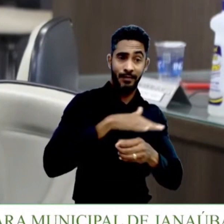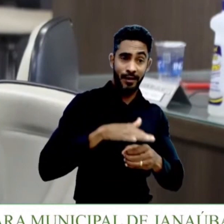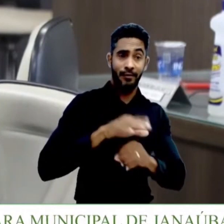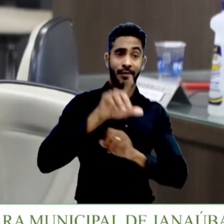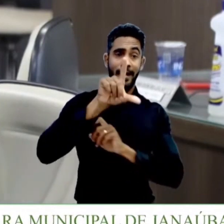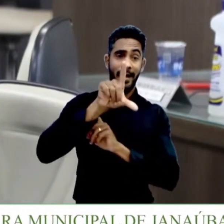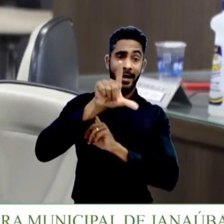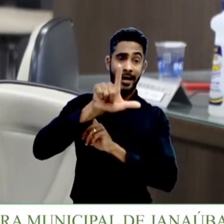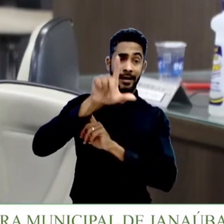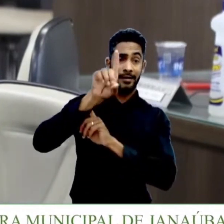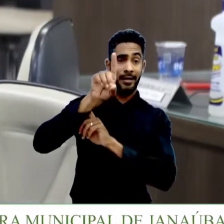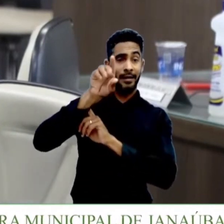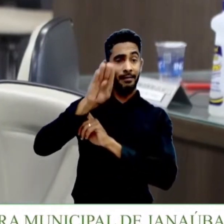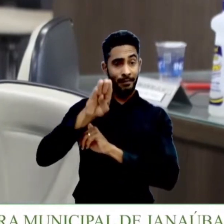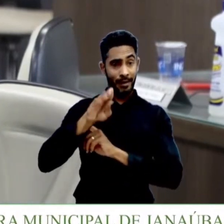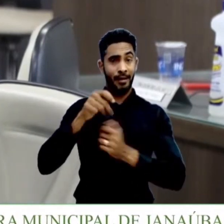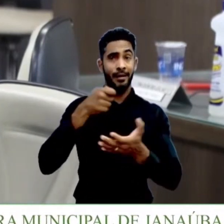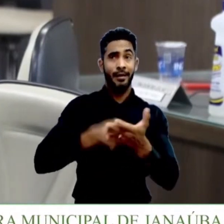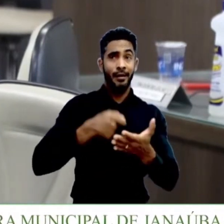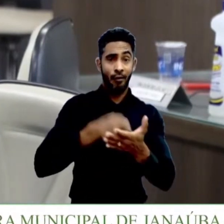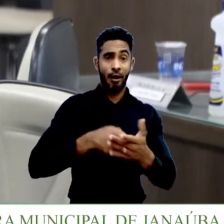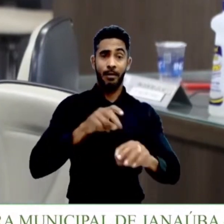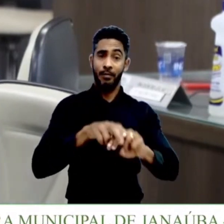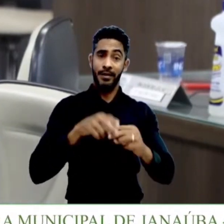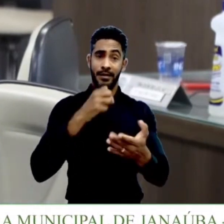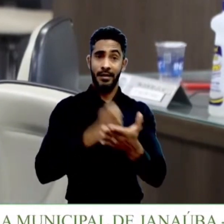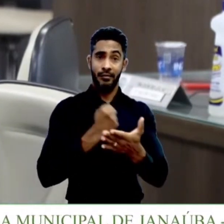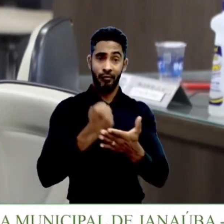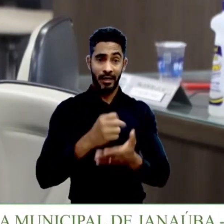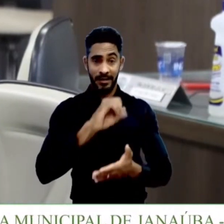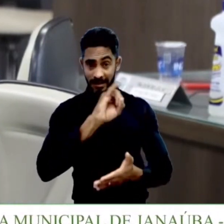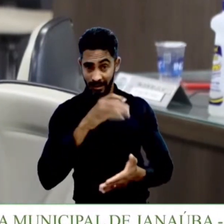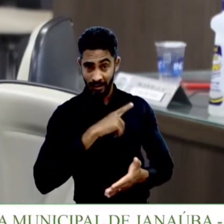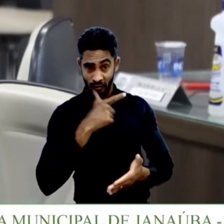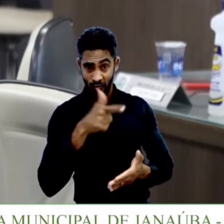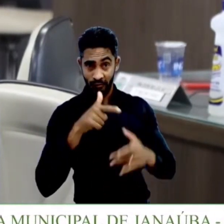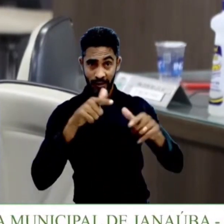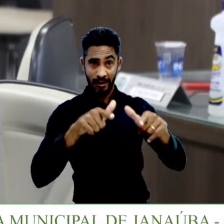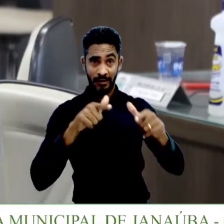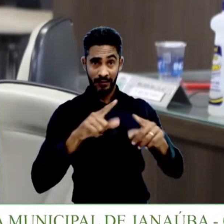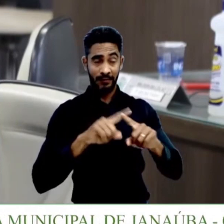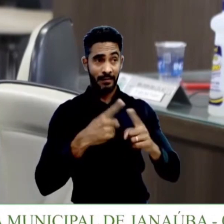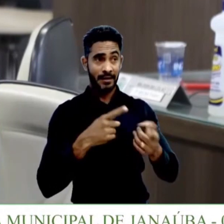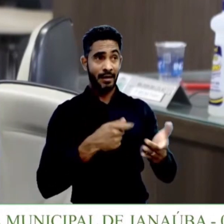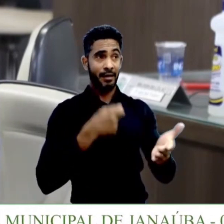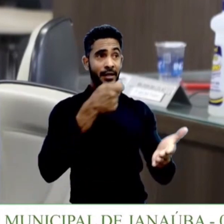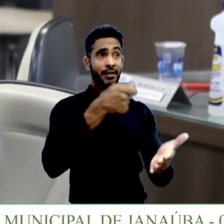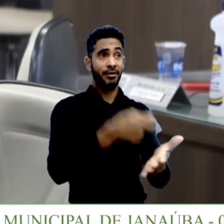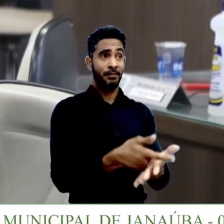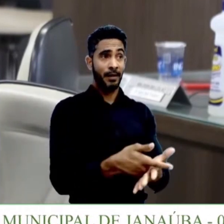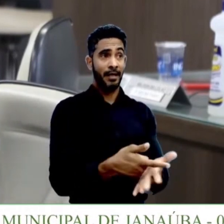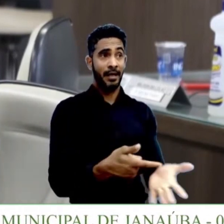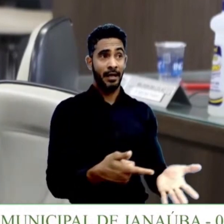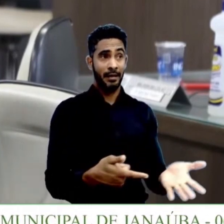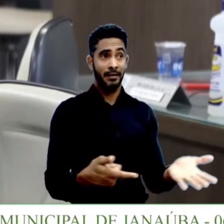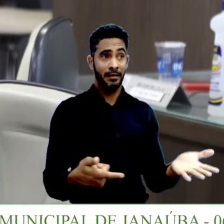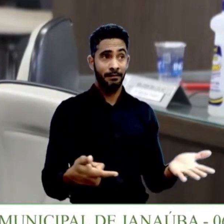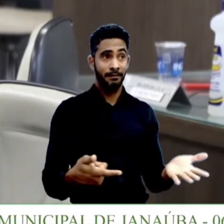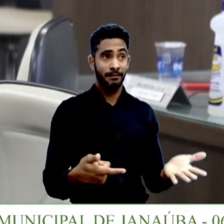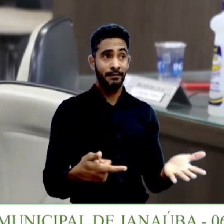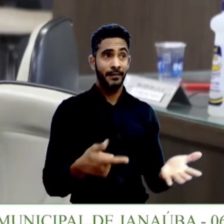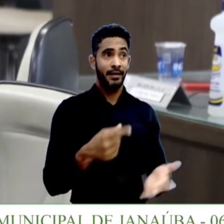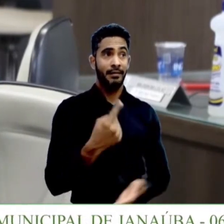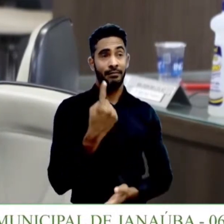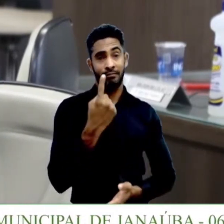LDB exige, é por isso que eles não contratam sem ter essa exigência, mas na hora do pagamento